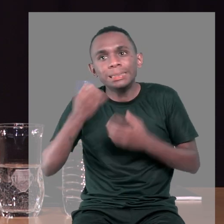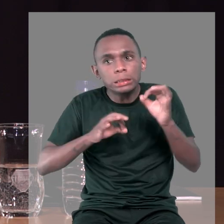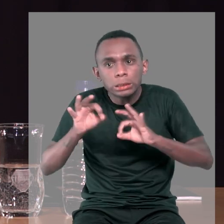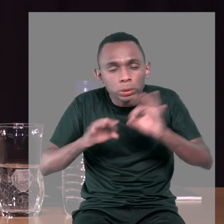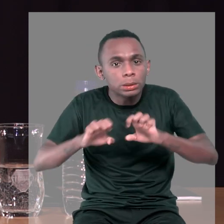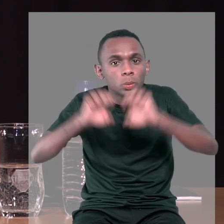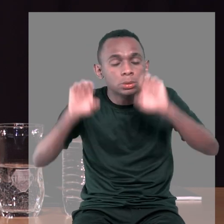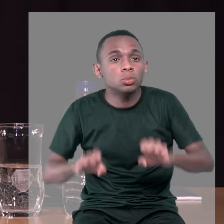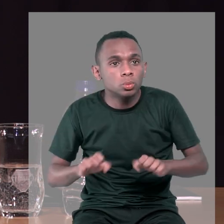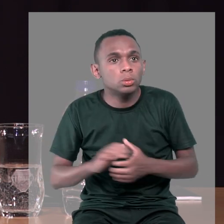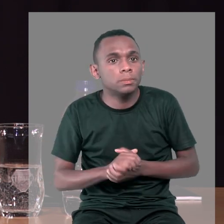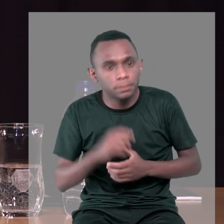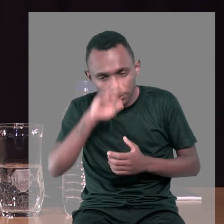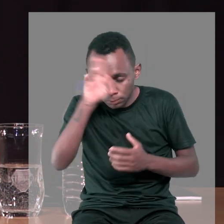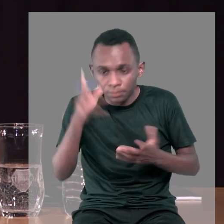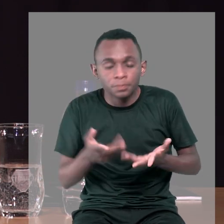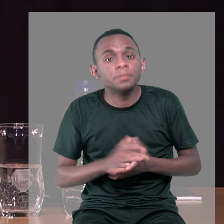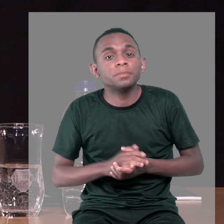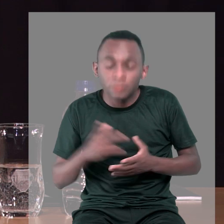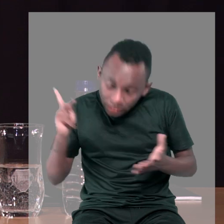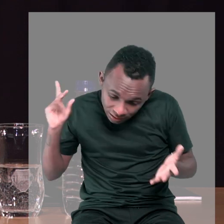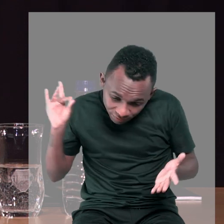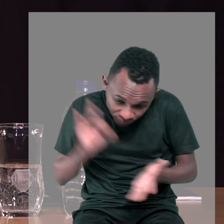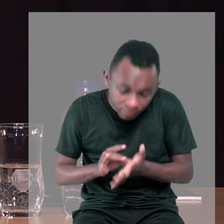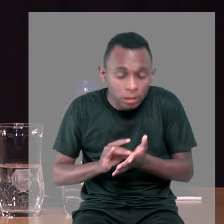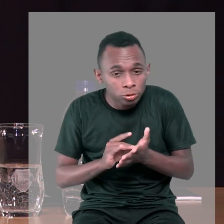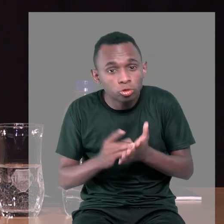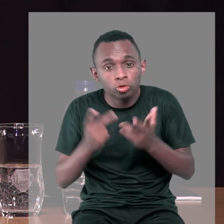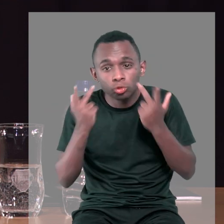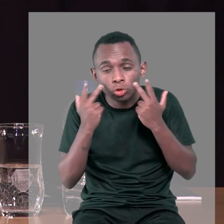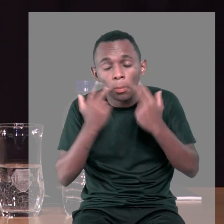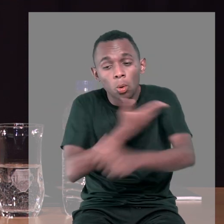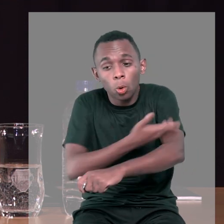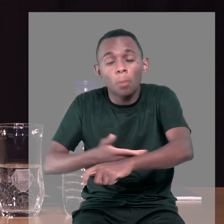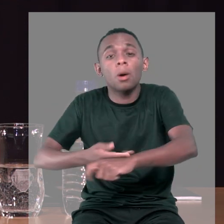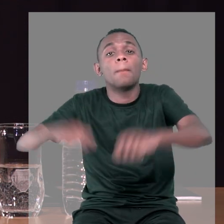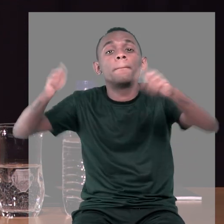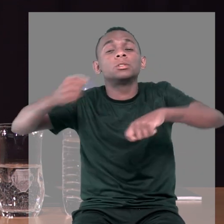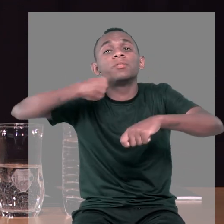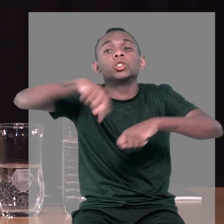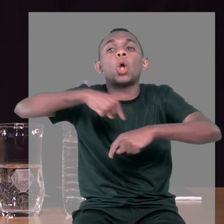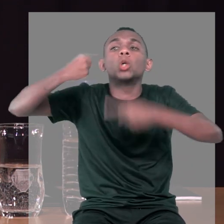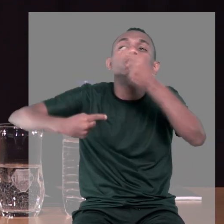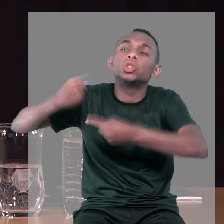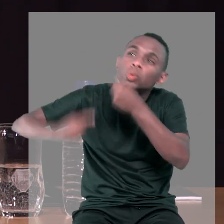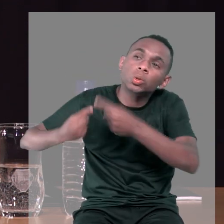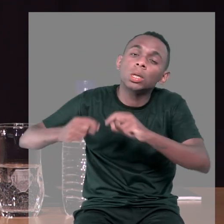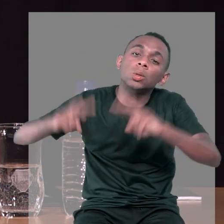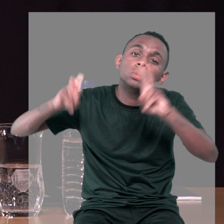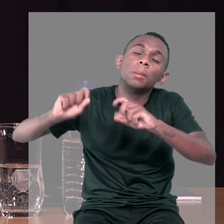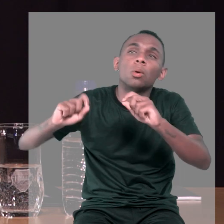estrutura veritativa. É isso que é a verdade factual. Se essa estrutura que é mínima, se ela não